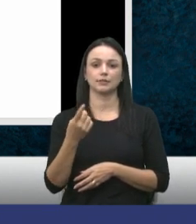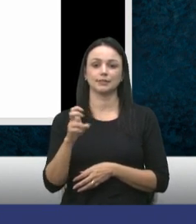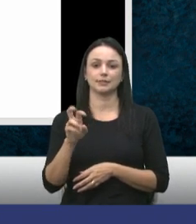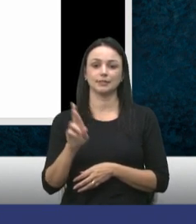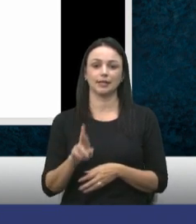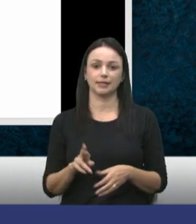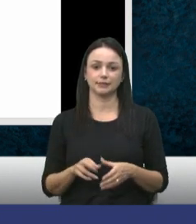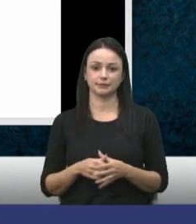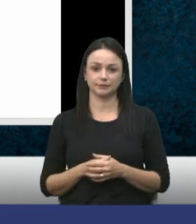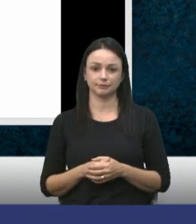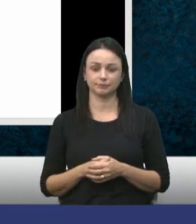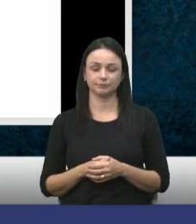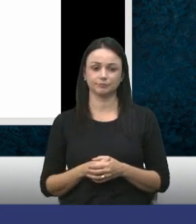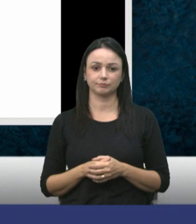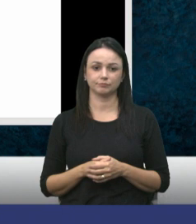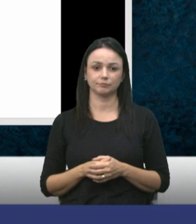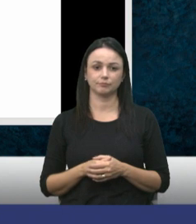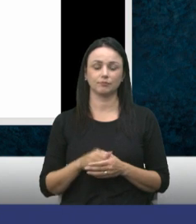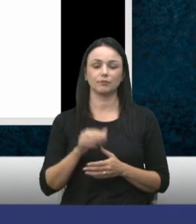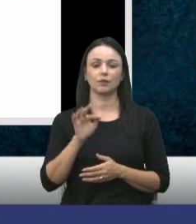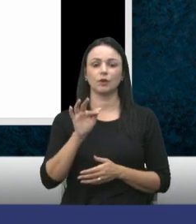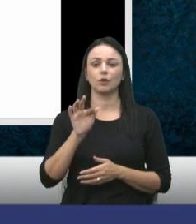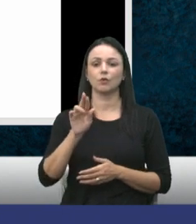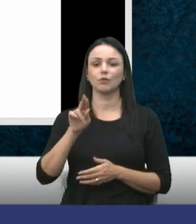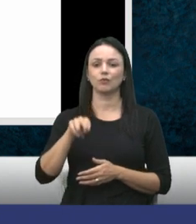13.780.415. As retenções do Fundeb